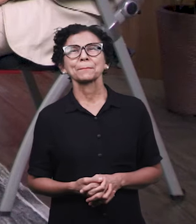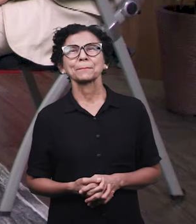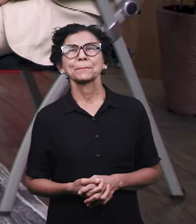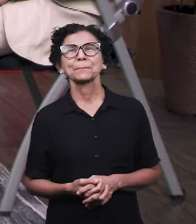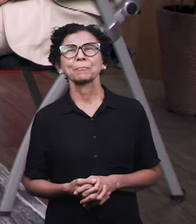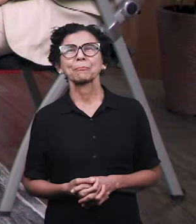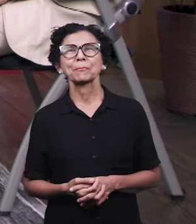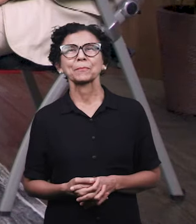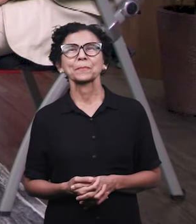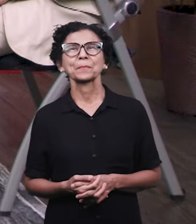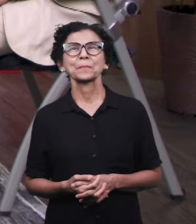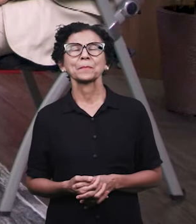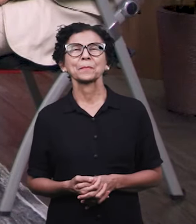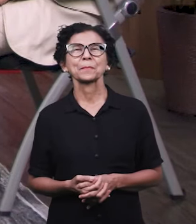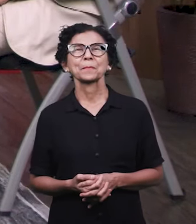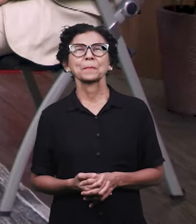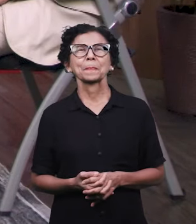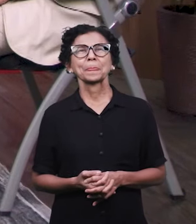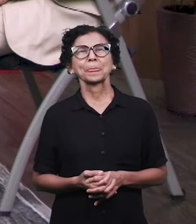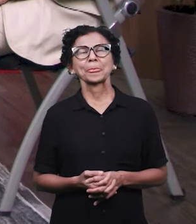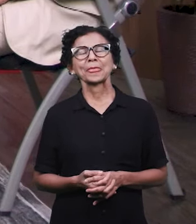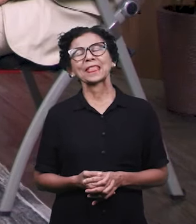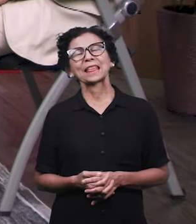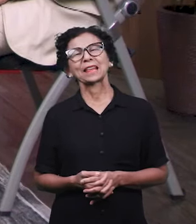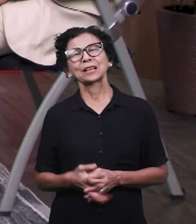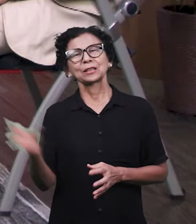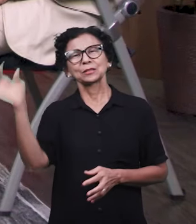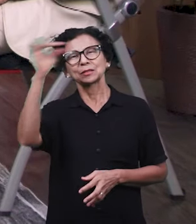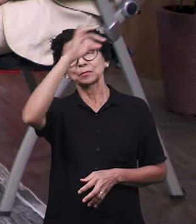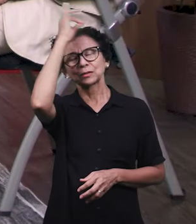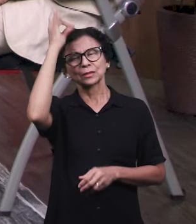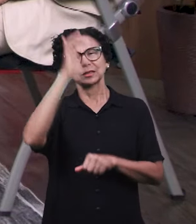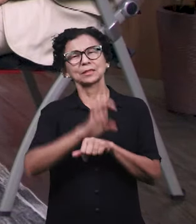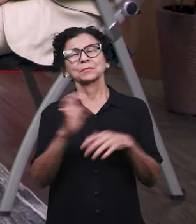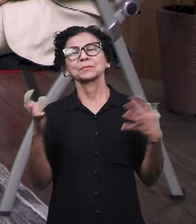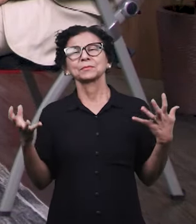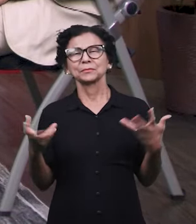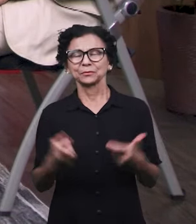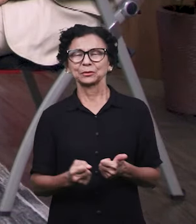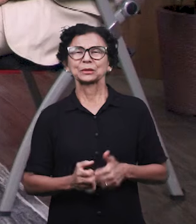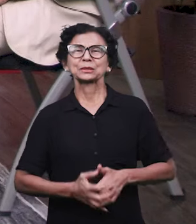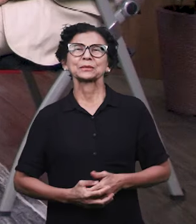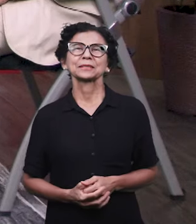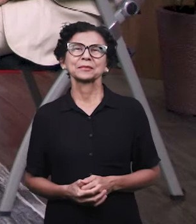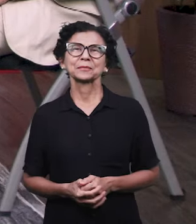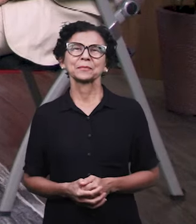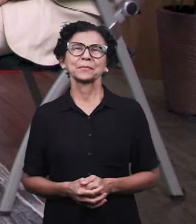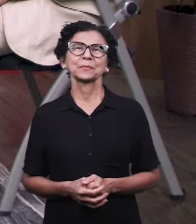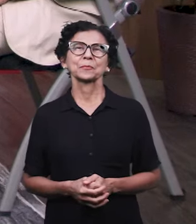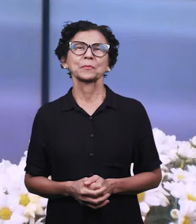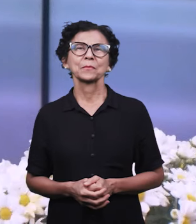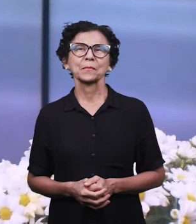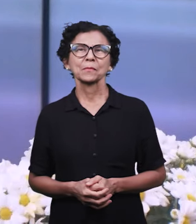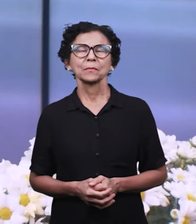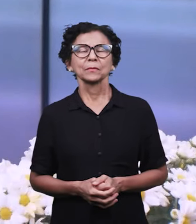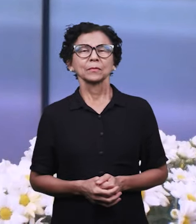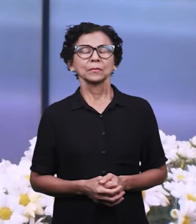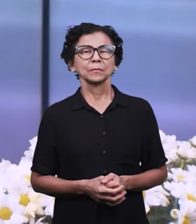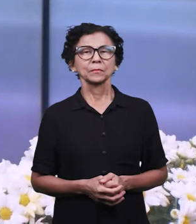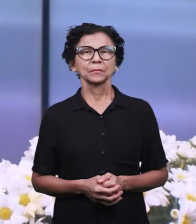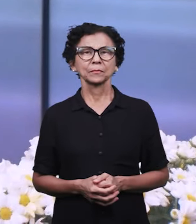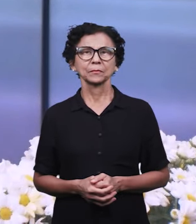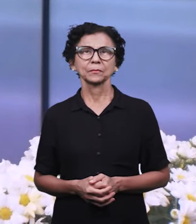gostar, né, do Espírito Santo. Já estava adaptado antes, né? Exatamente. E antes de nós entrarmos nos